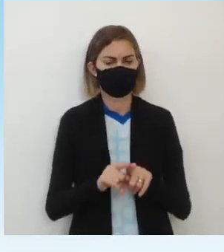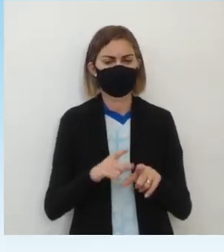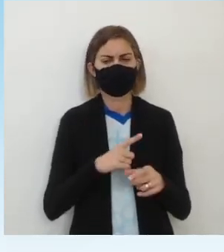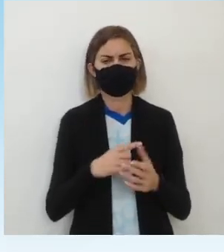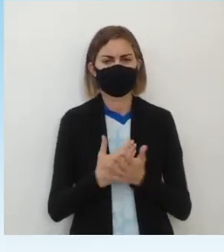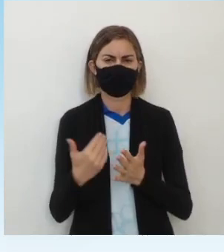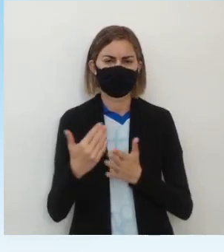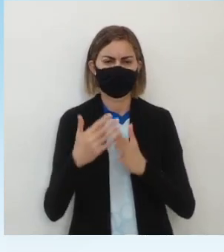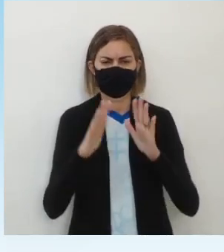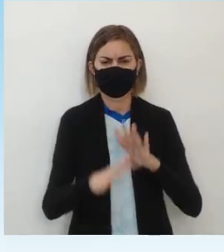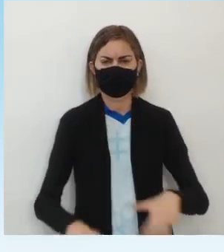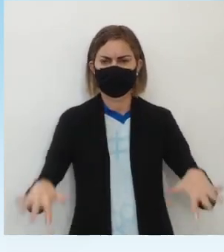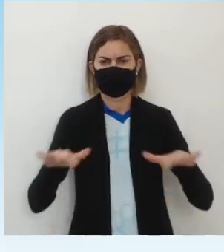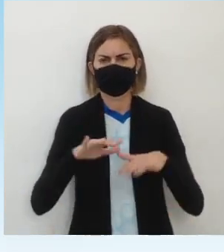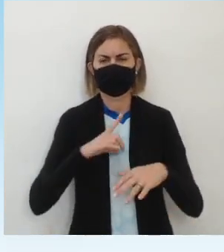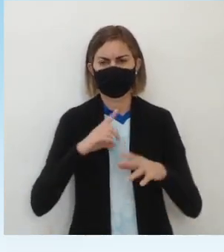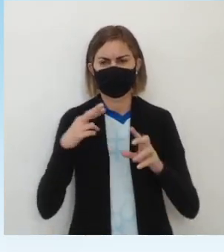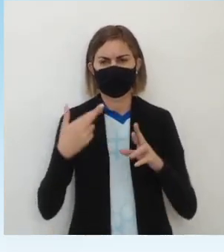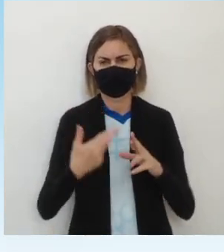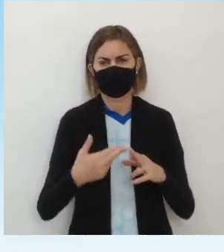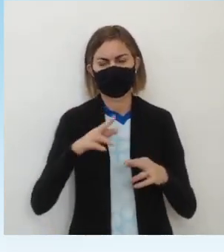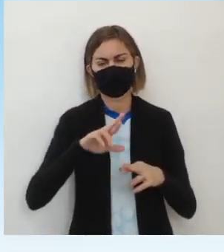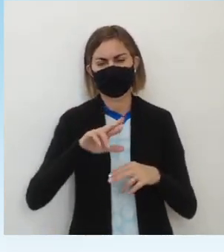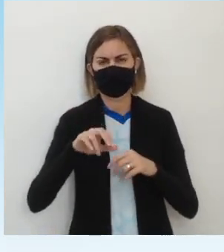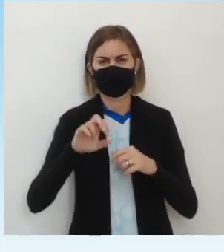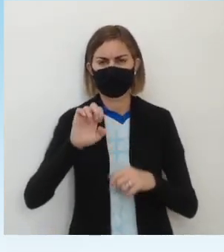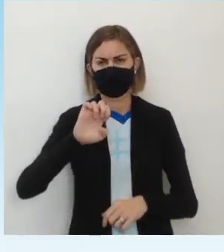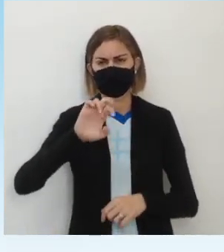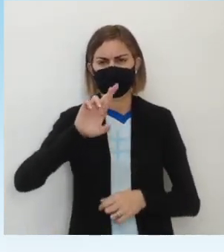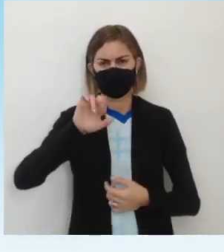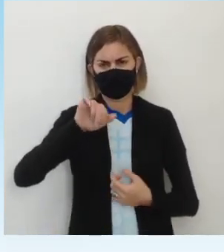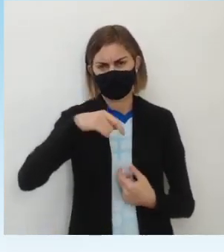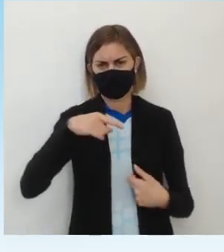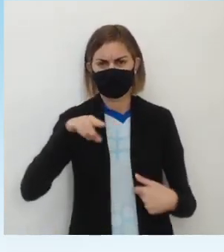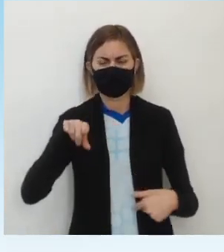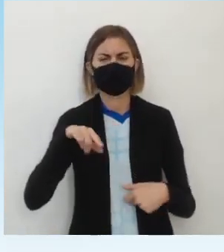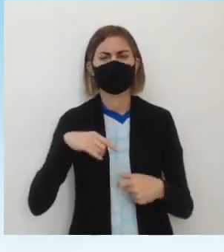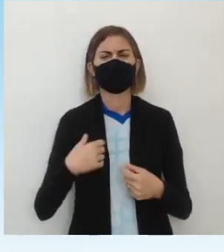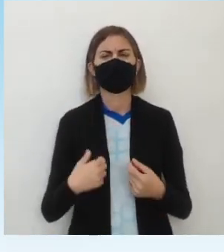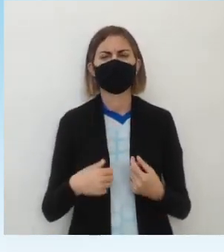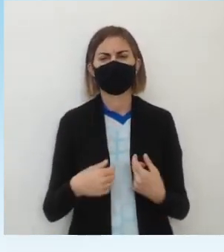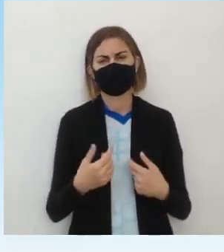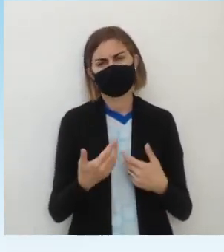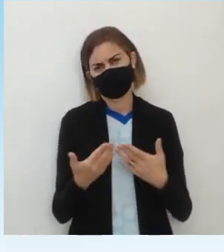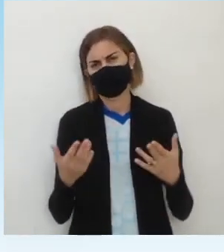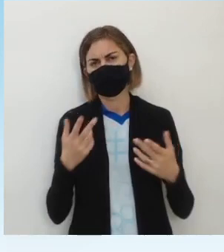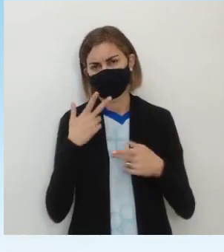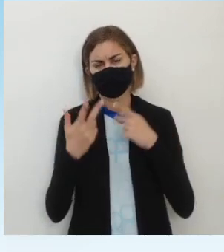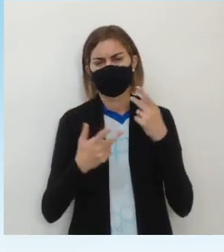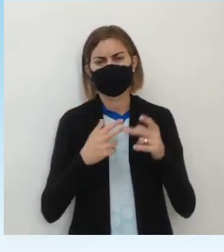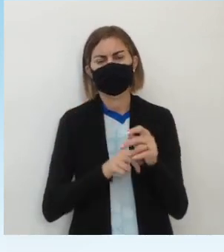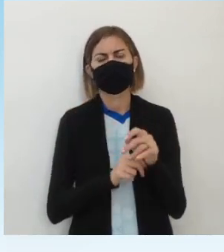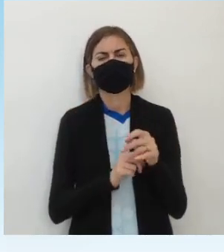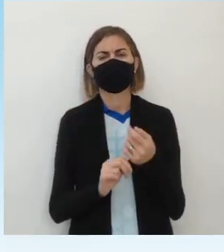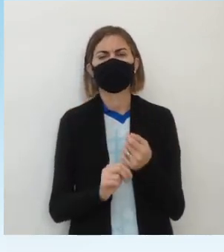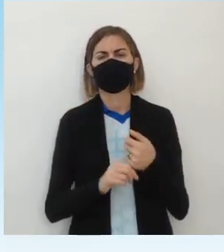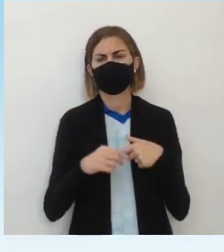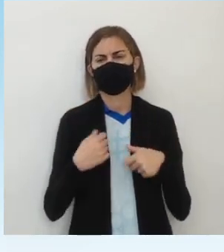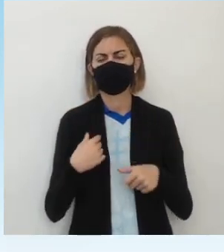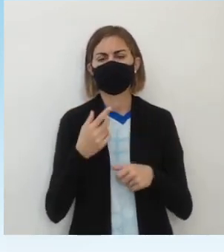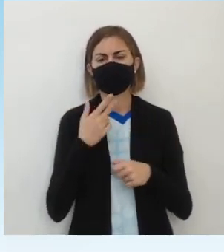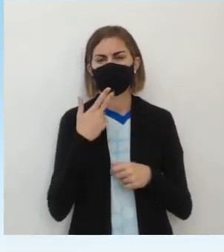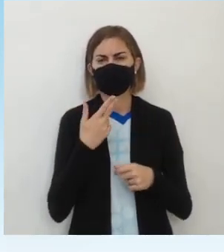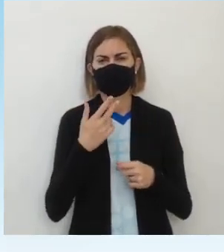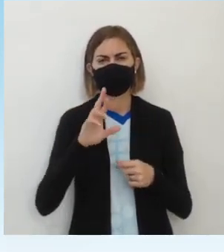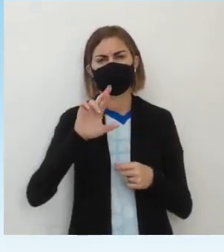mais geral, né, para se referir à reação, porque a questão está falando sobre reação, seria a gente